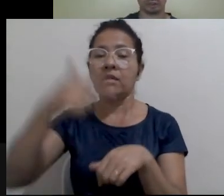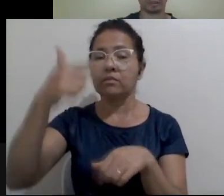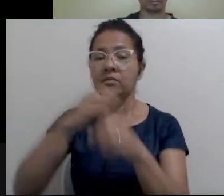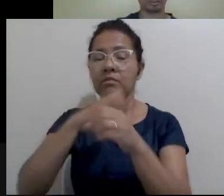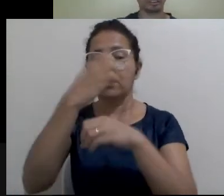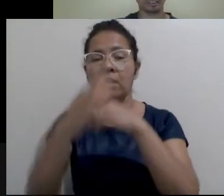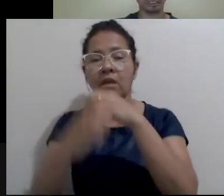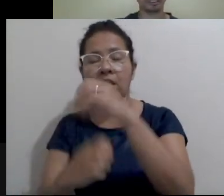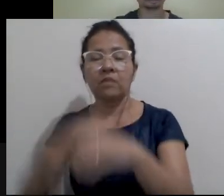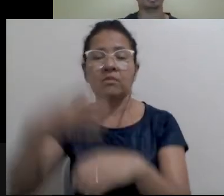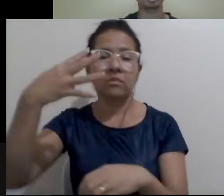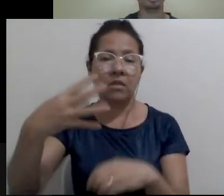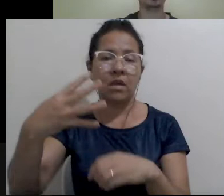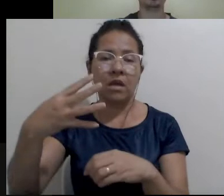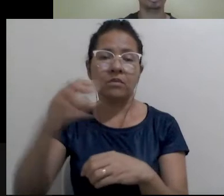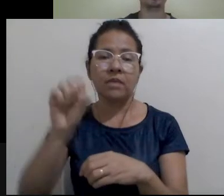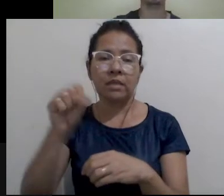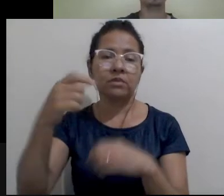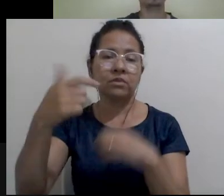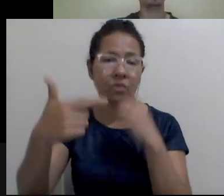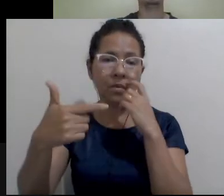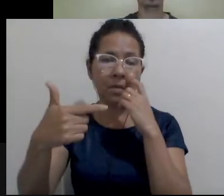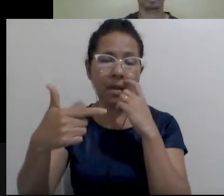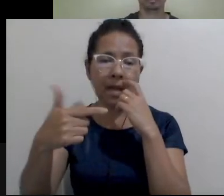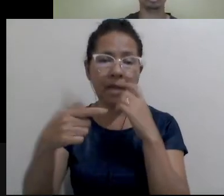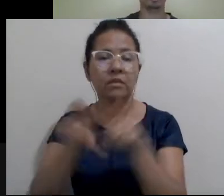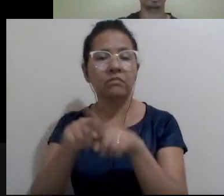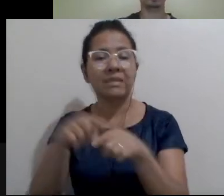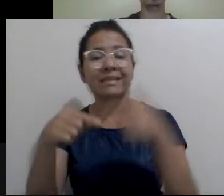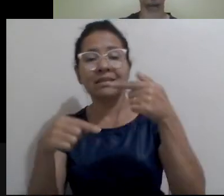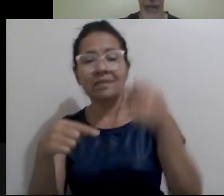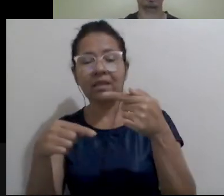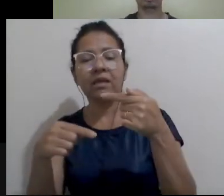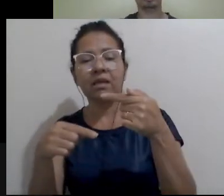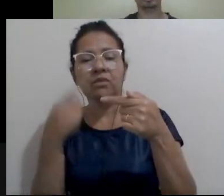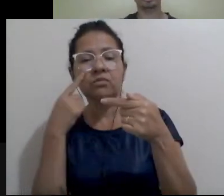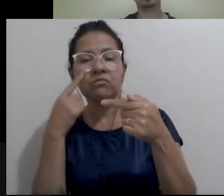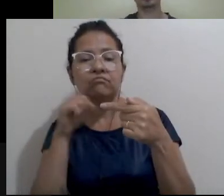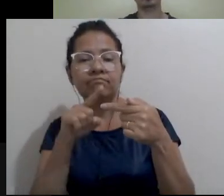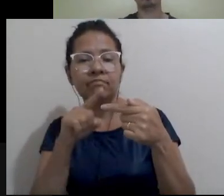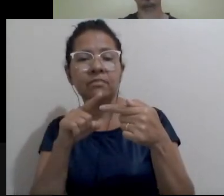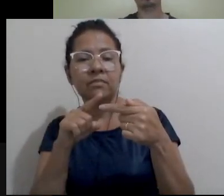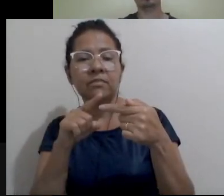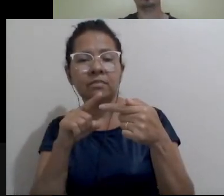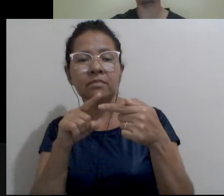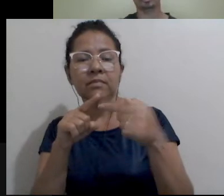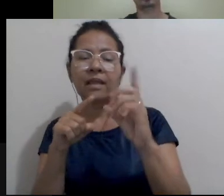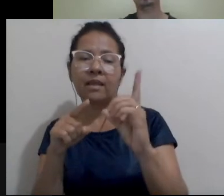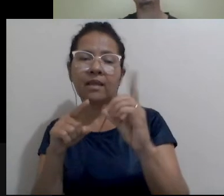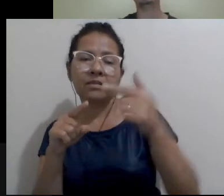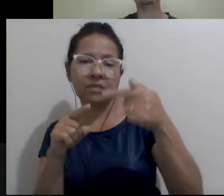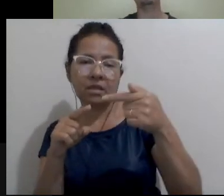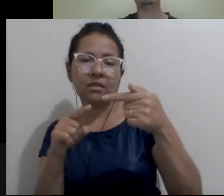no 4s2 e 7 elétrons, tá? Com dois orbitais aqui com elétrons emparelhados, ocupando o orbital